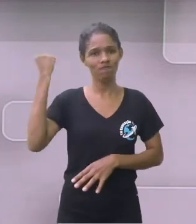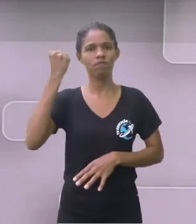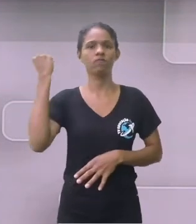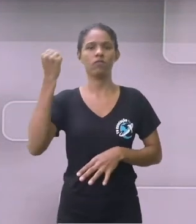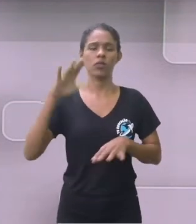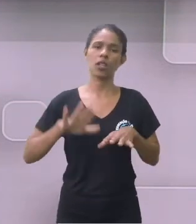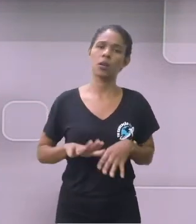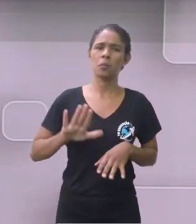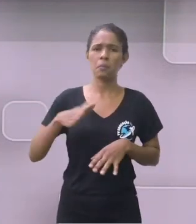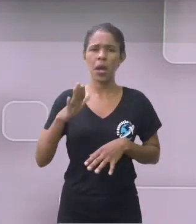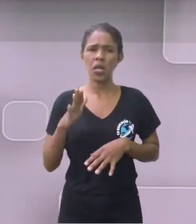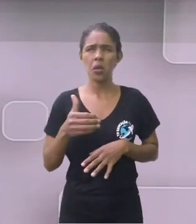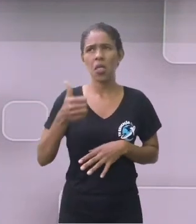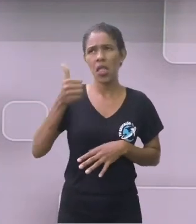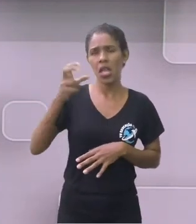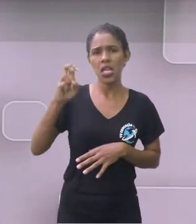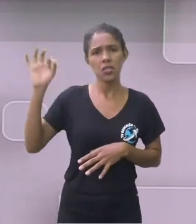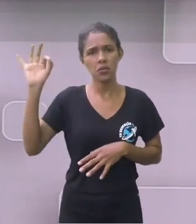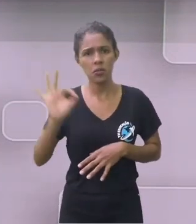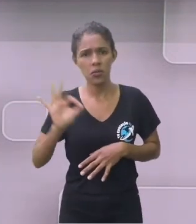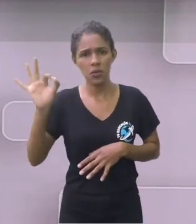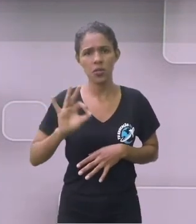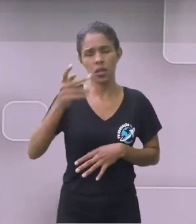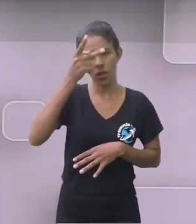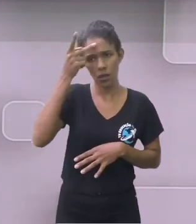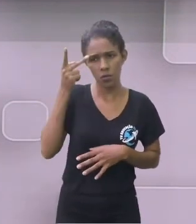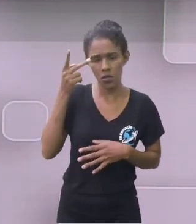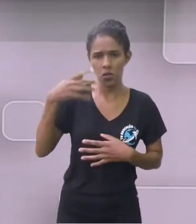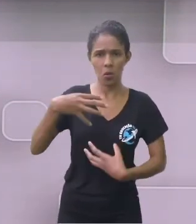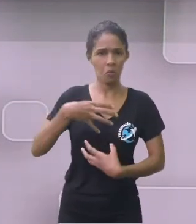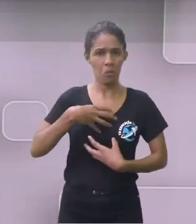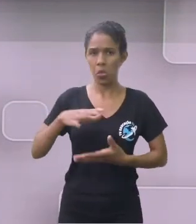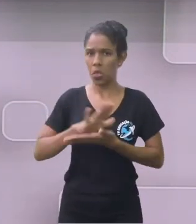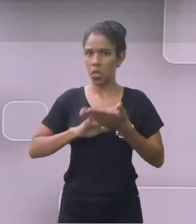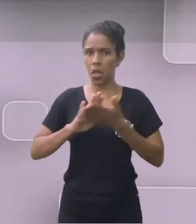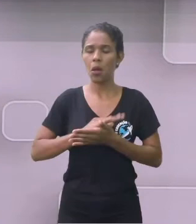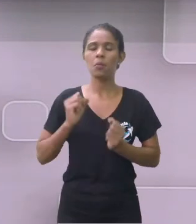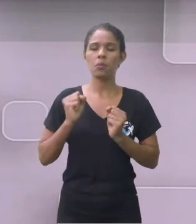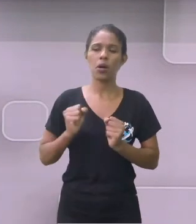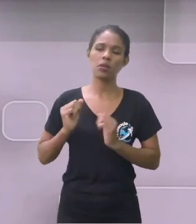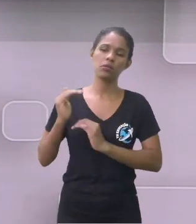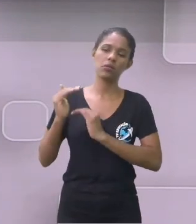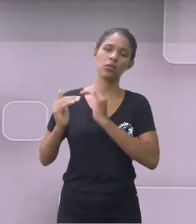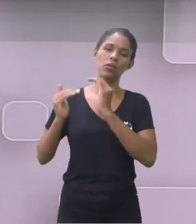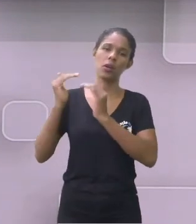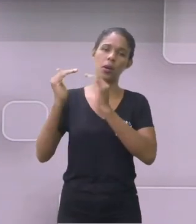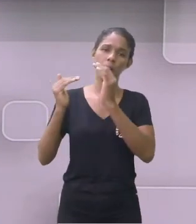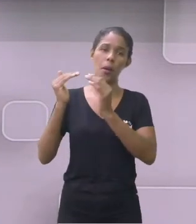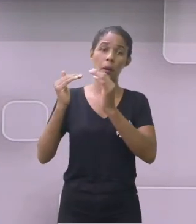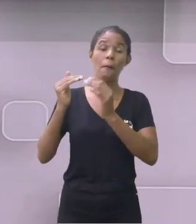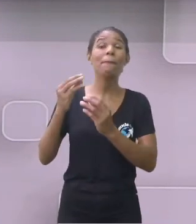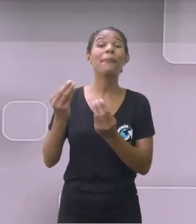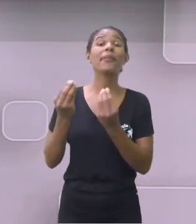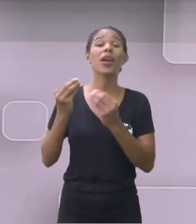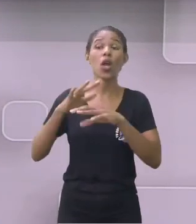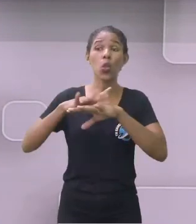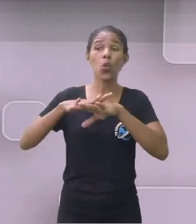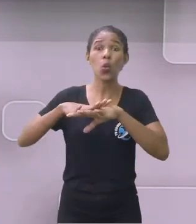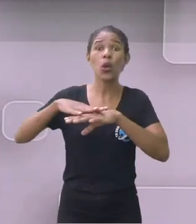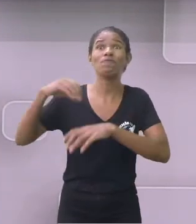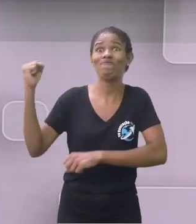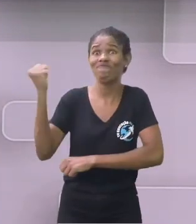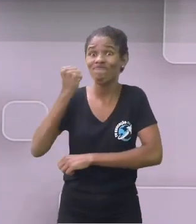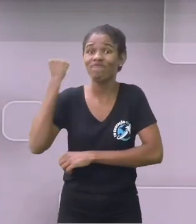Em torno de 15% dos casos assintomáticos podem evoluir para a forma grave e